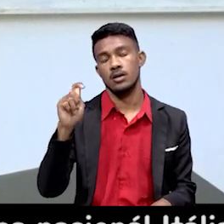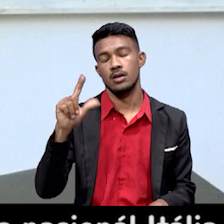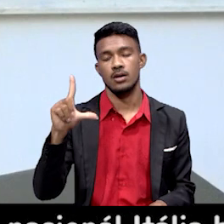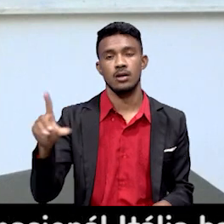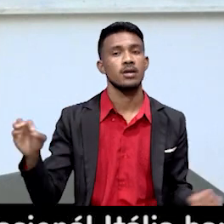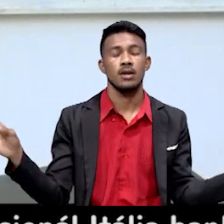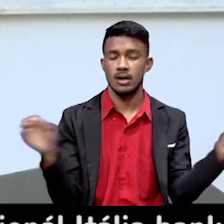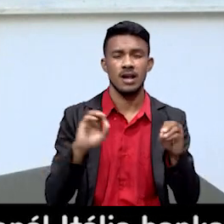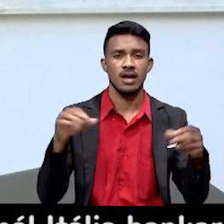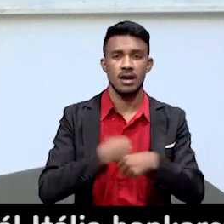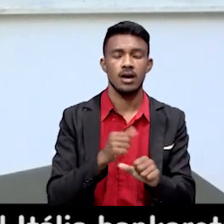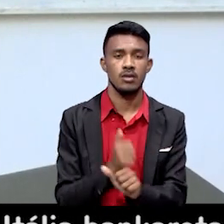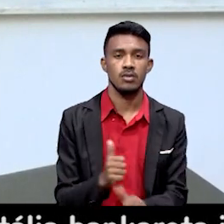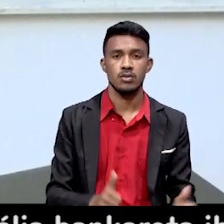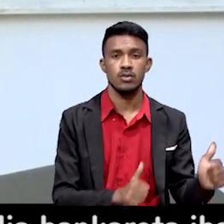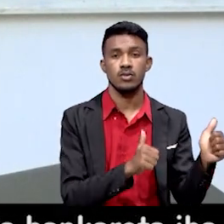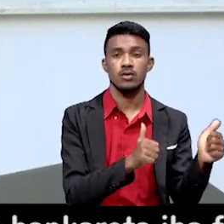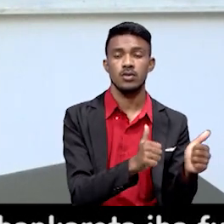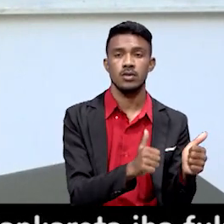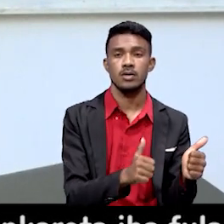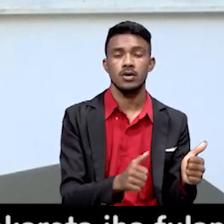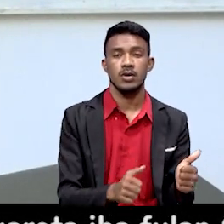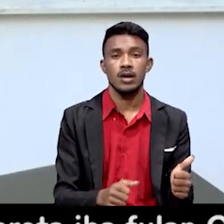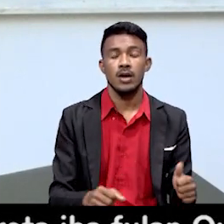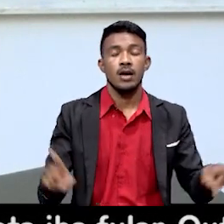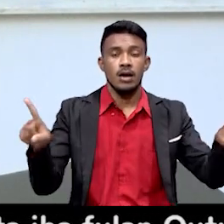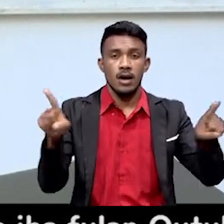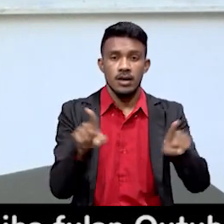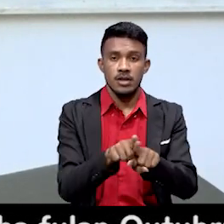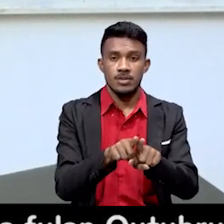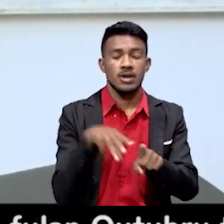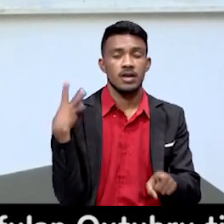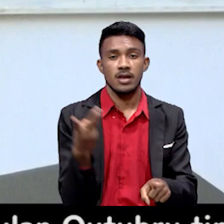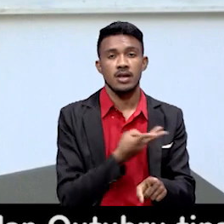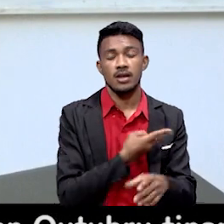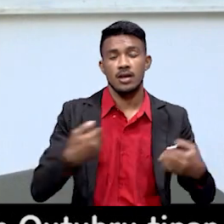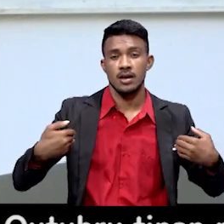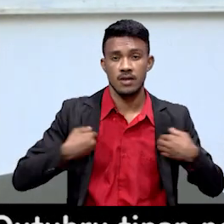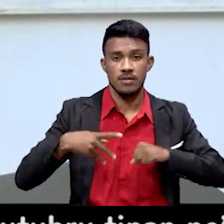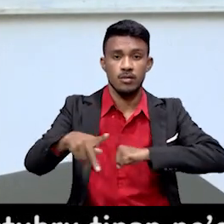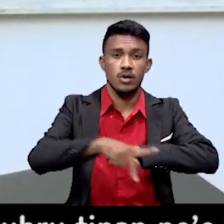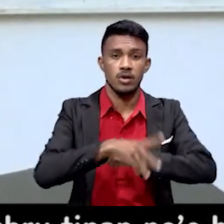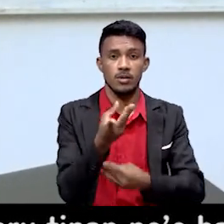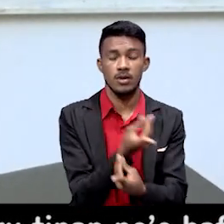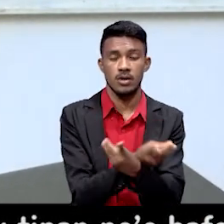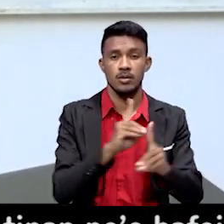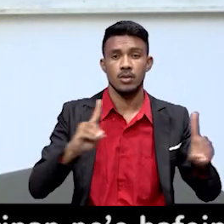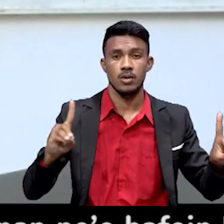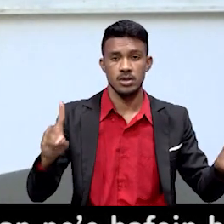ona. I aspetu formal mah itaya politika demokrasia no republik.